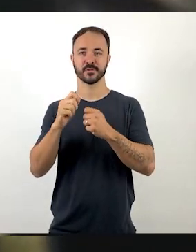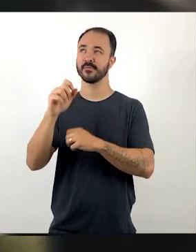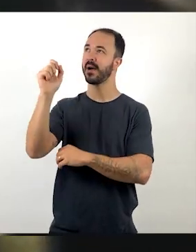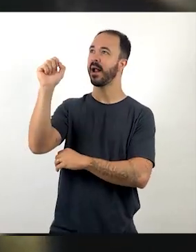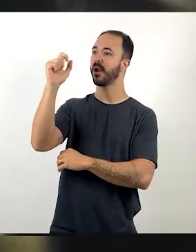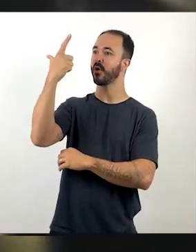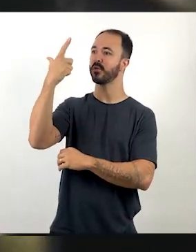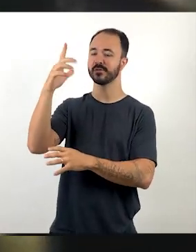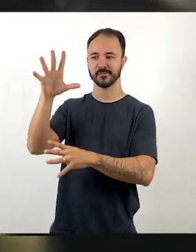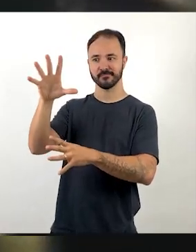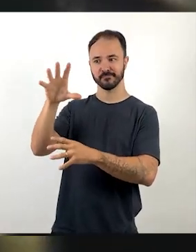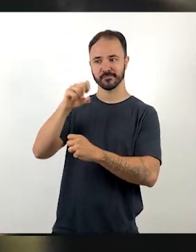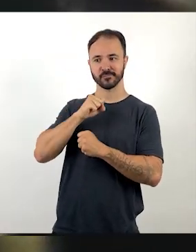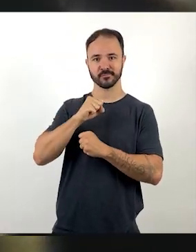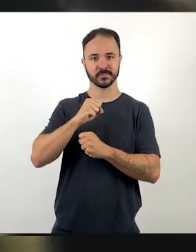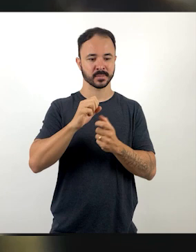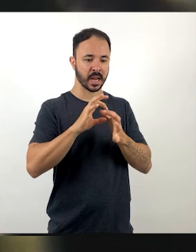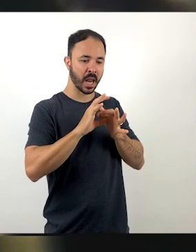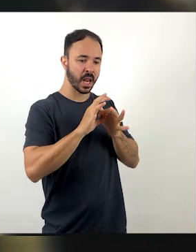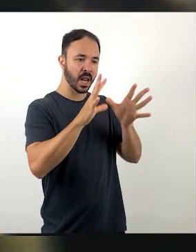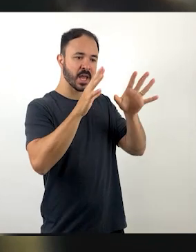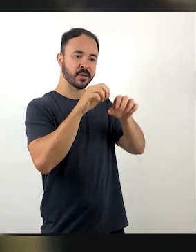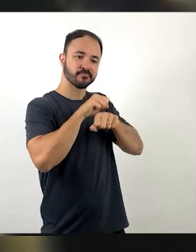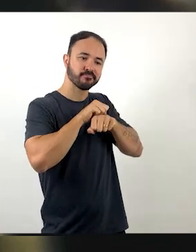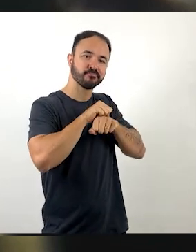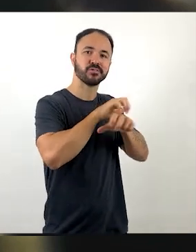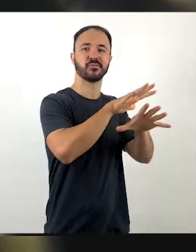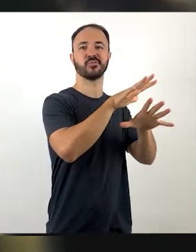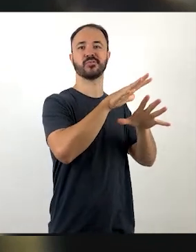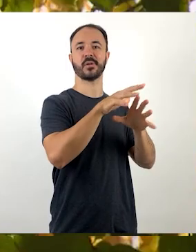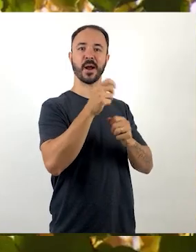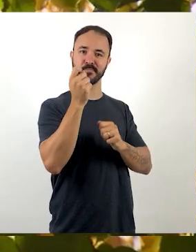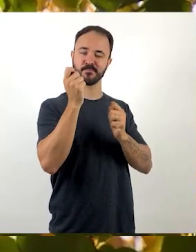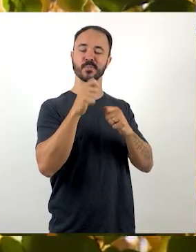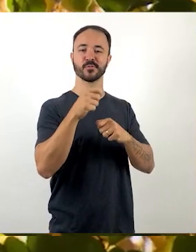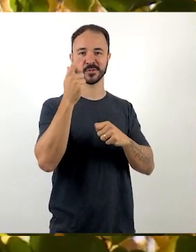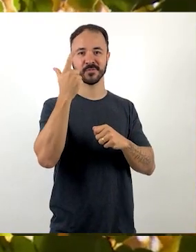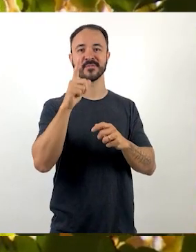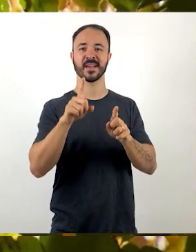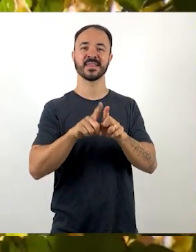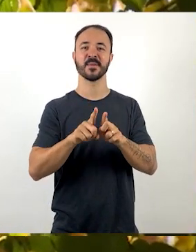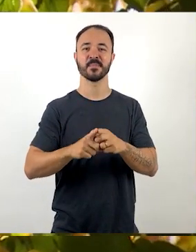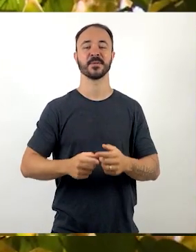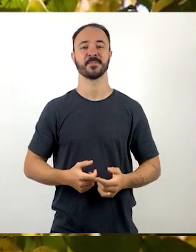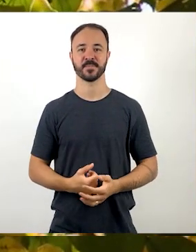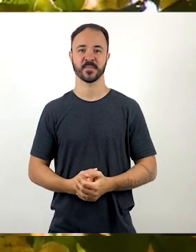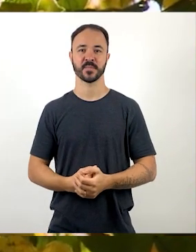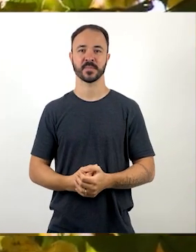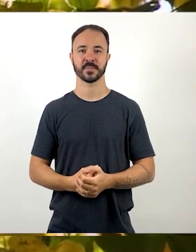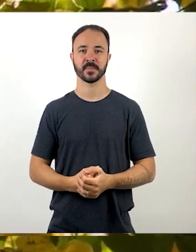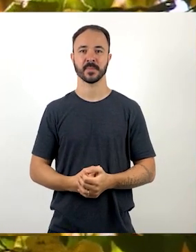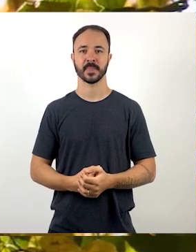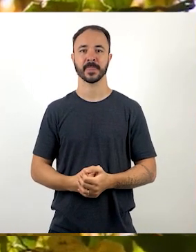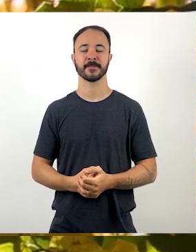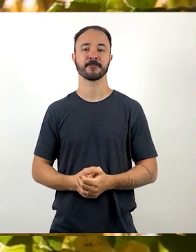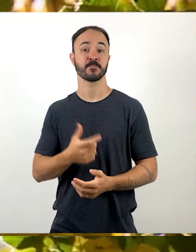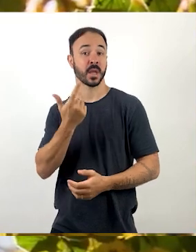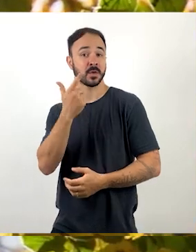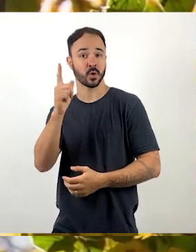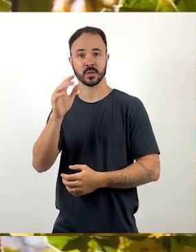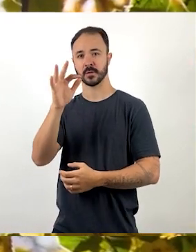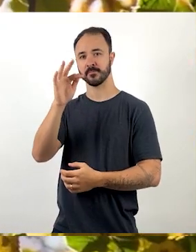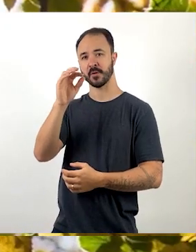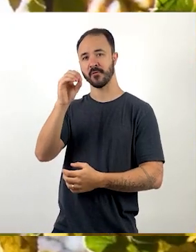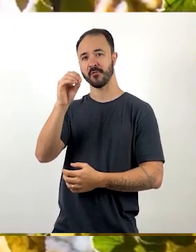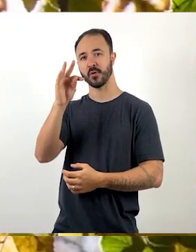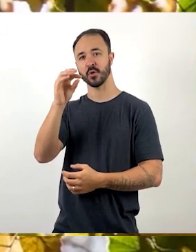vegetais armazenam nos carboidratos gerados durante a fotossíntese. E a fotorrespiração é um processo dependente da